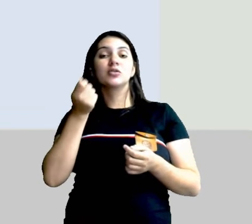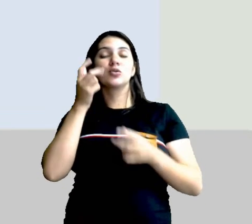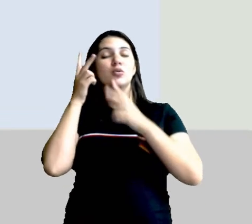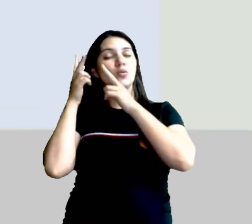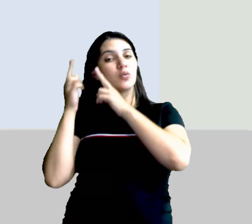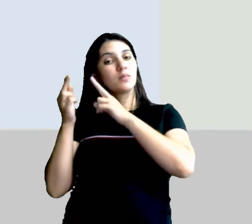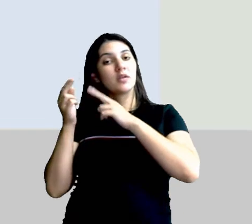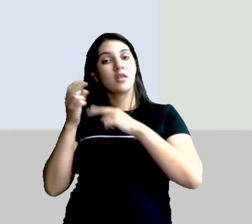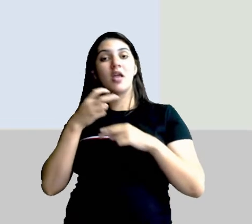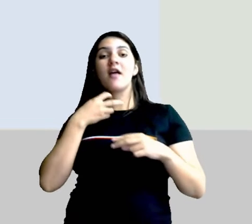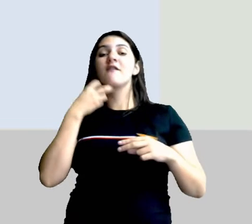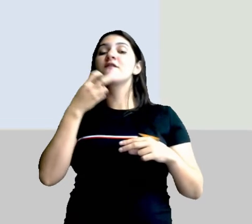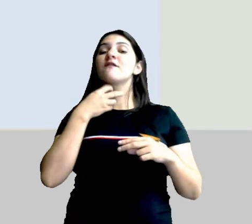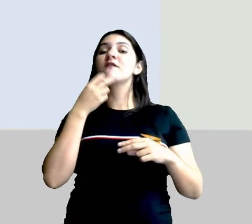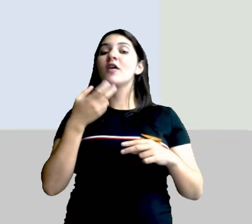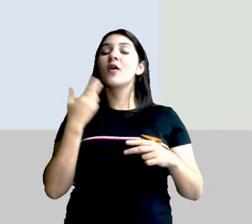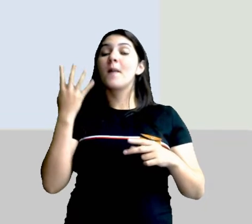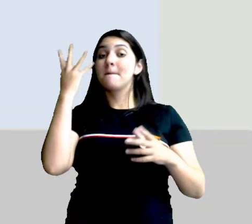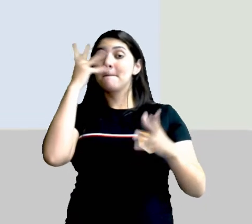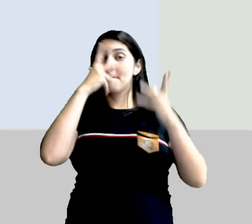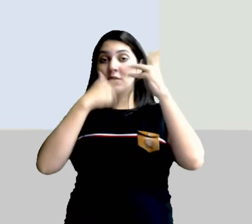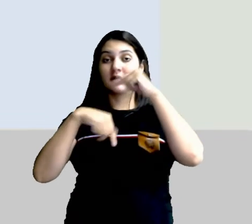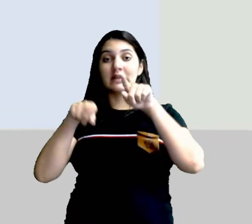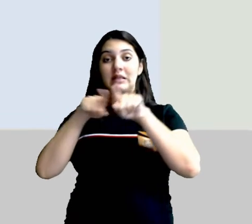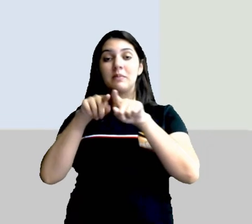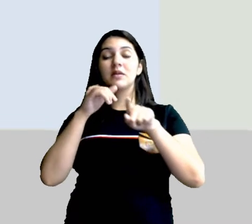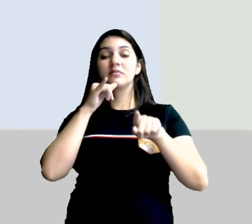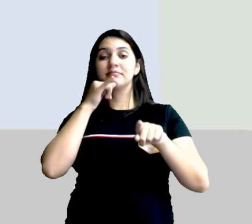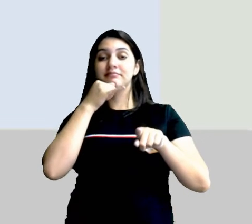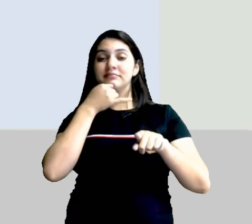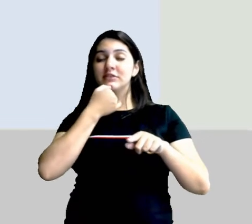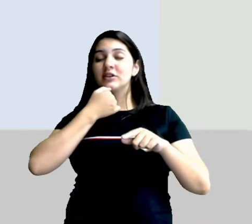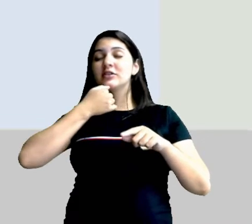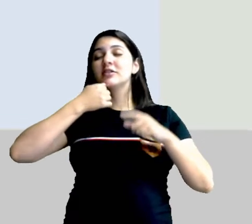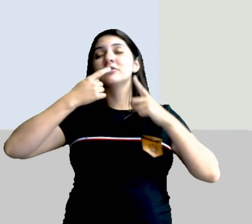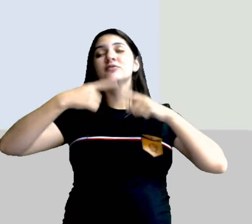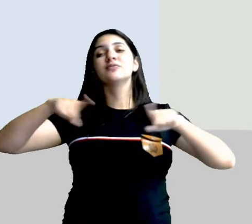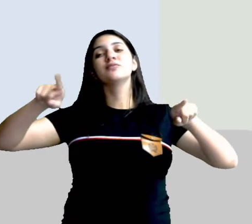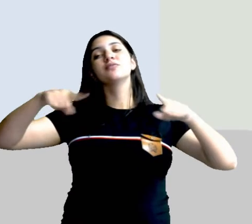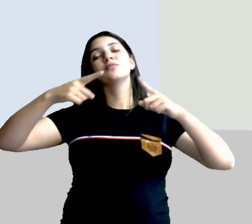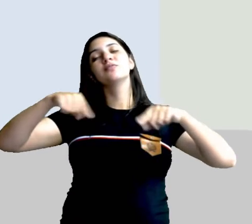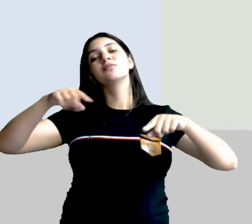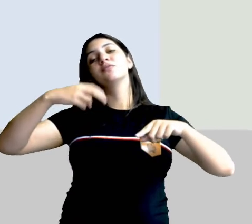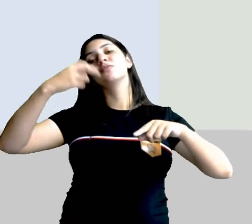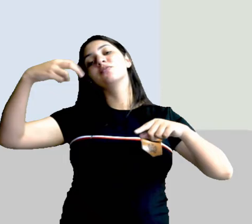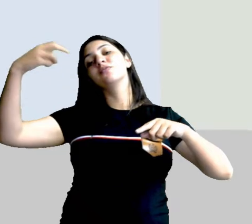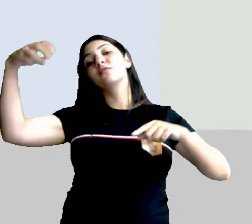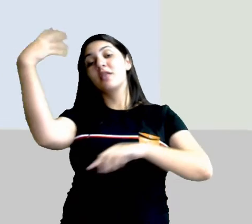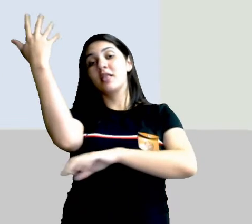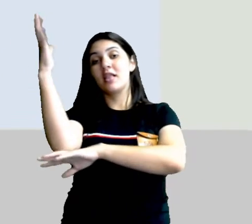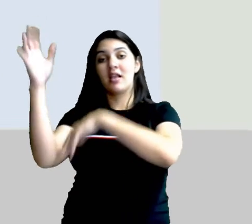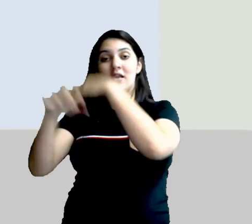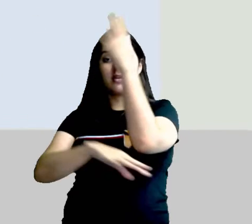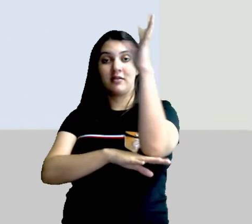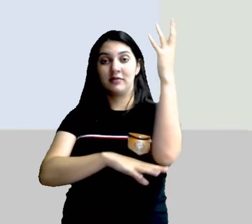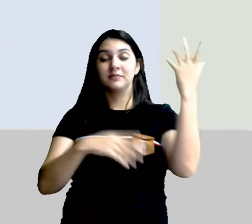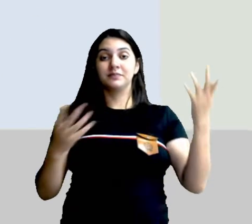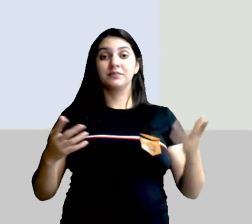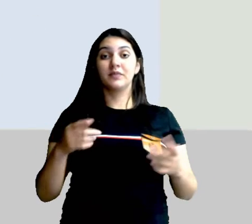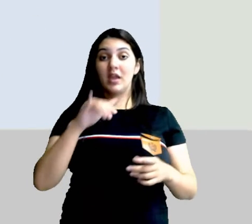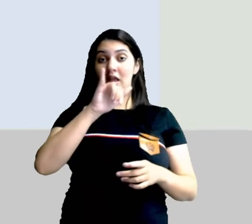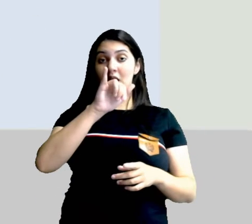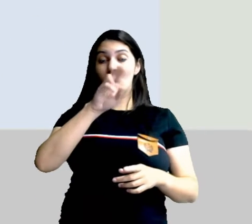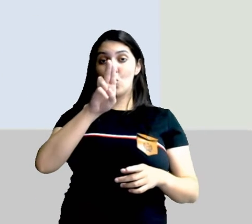e triste, penetra longe pela mata fora. Então, o Irapuru, ele tem um